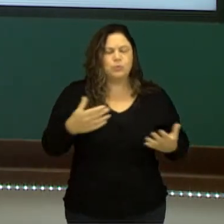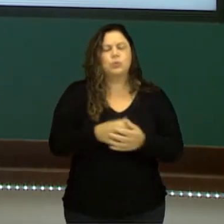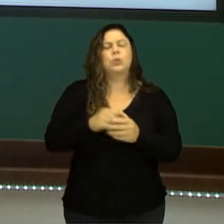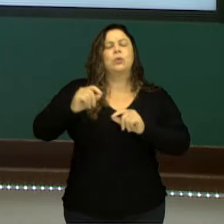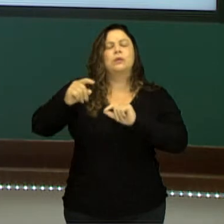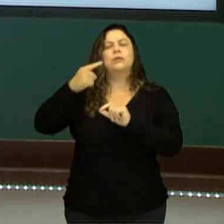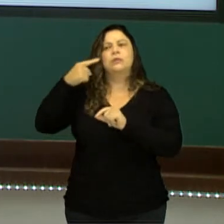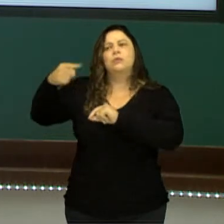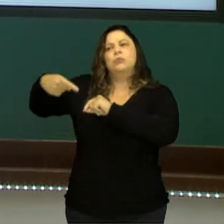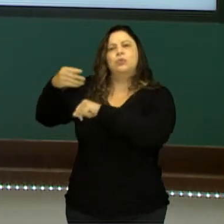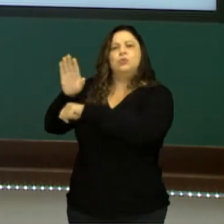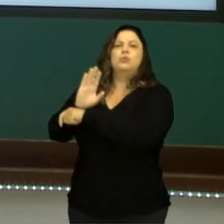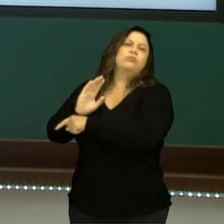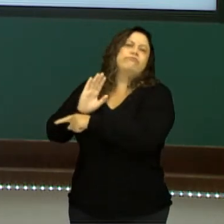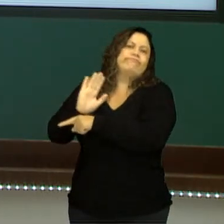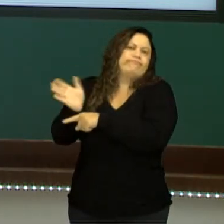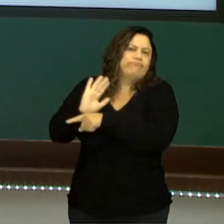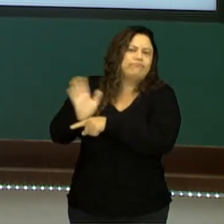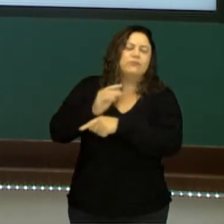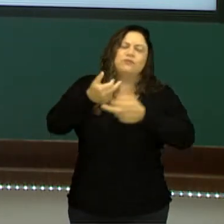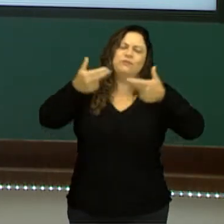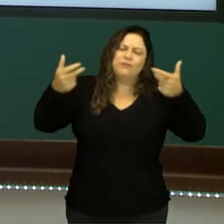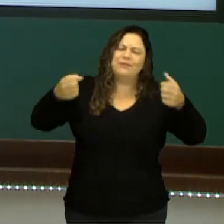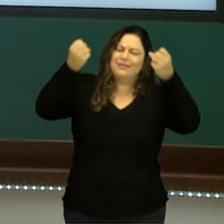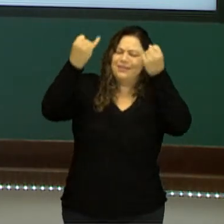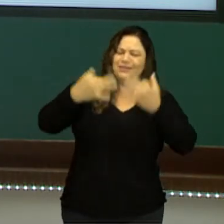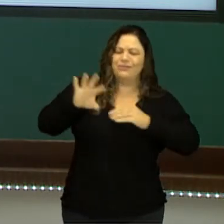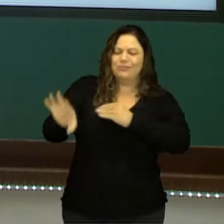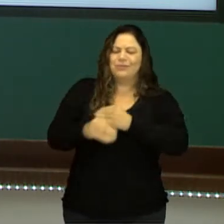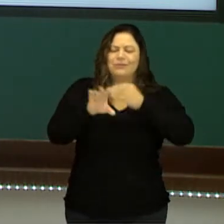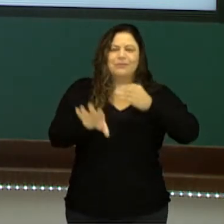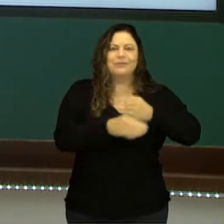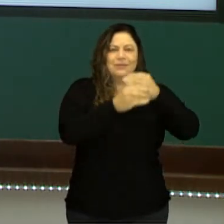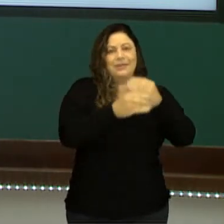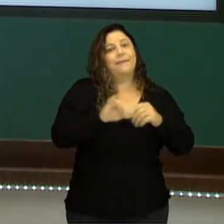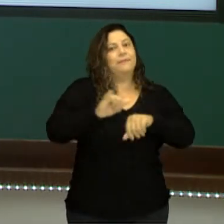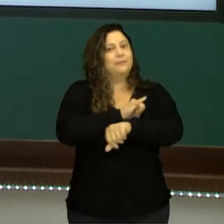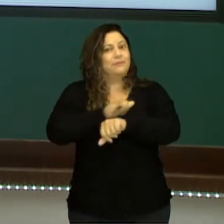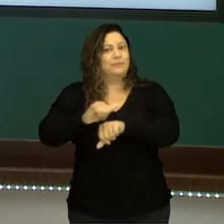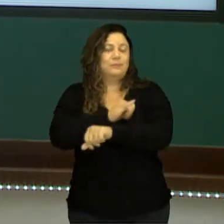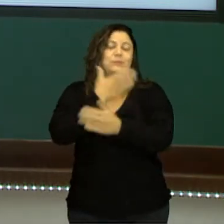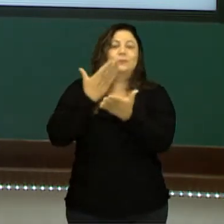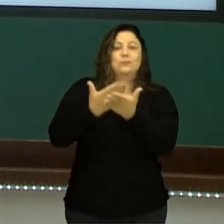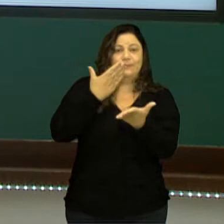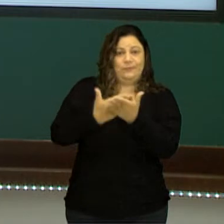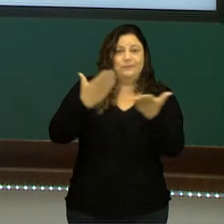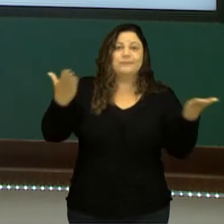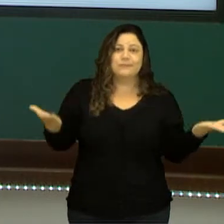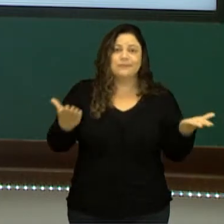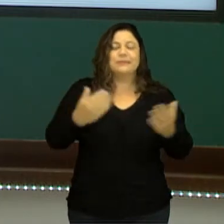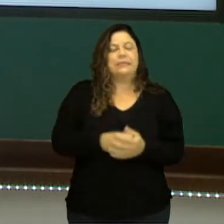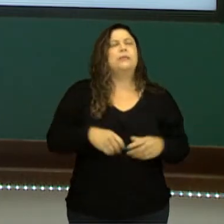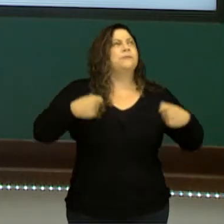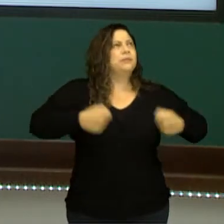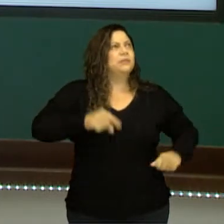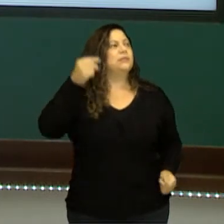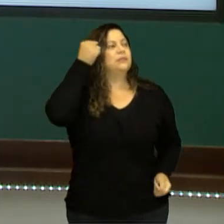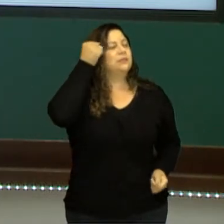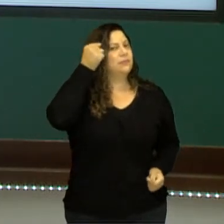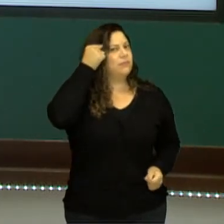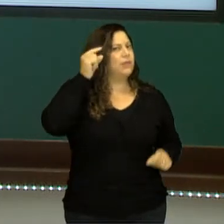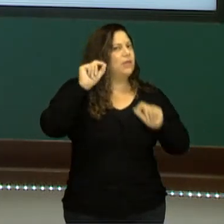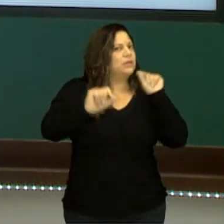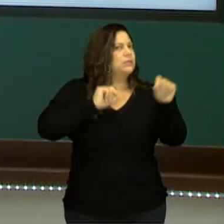um vídeo também ali para complementar o que o professor disse em sala de aula. Essa é a minha estratégia de estudo, né? Então a gente precisa pensar